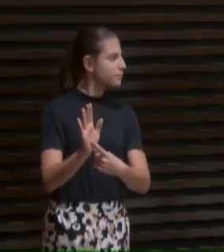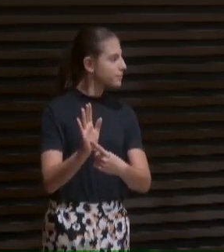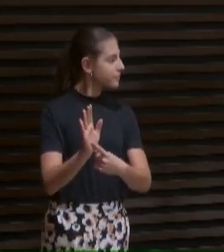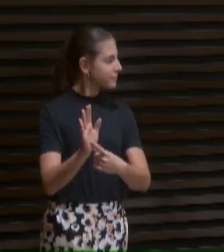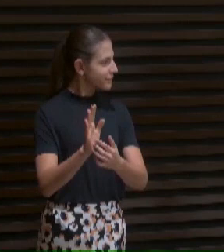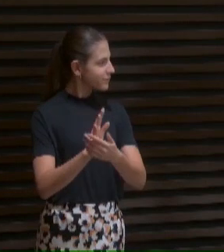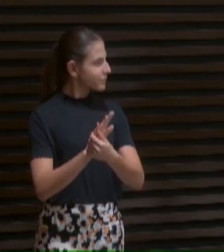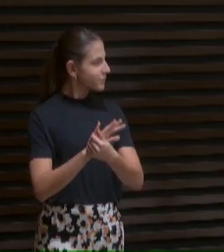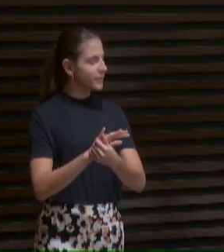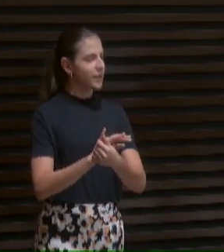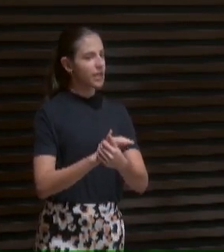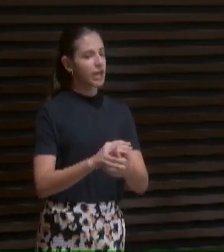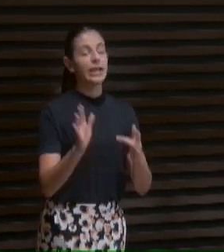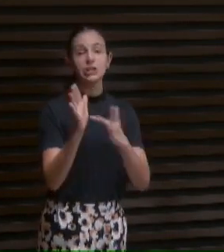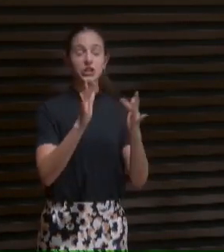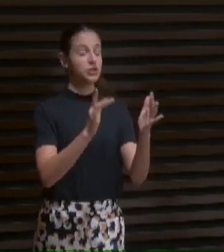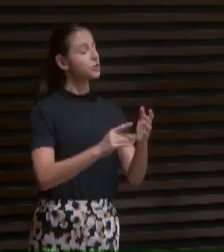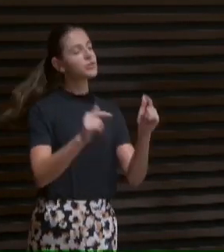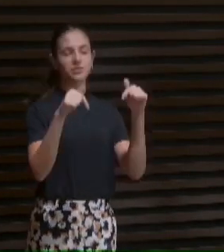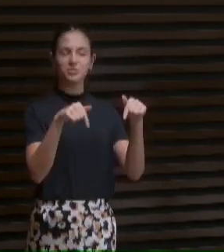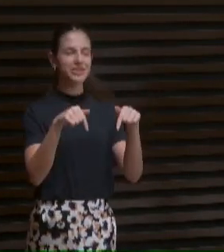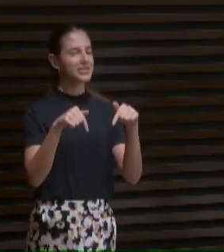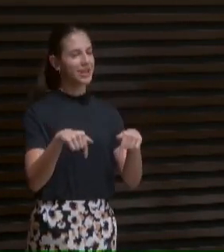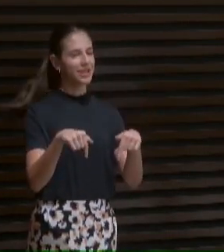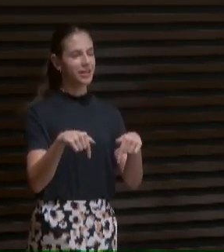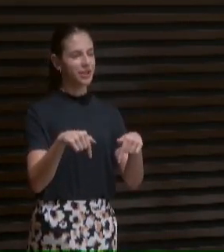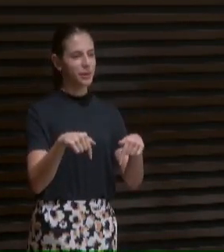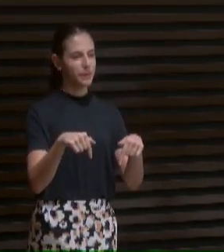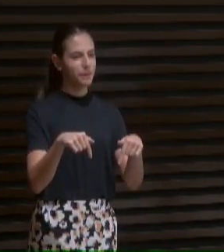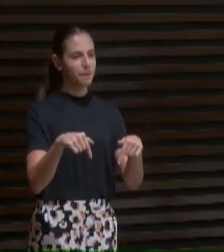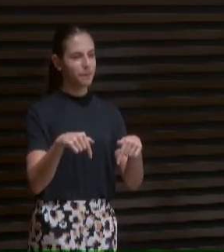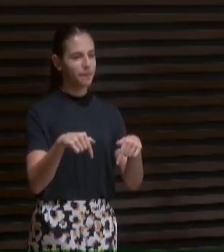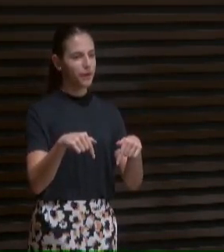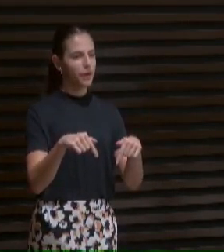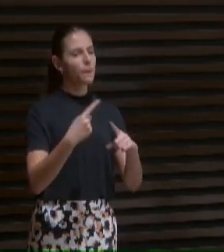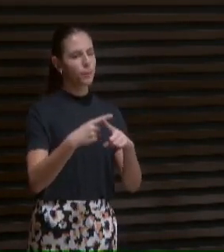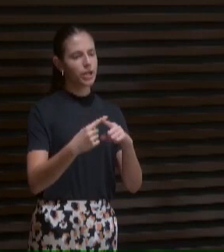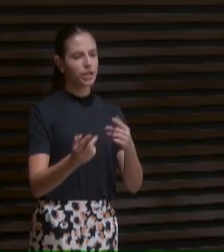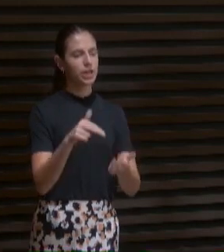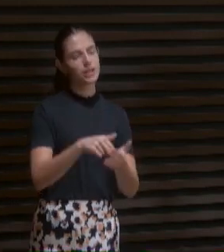He is not here, for he is risen.